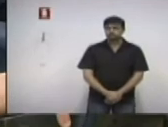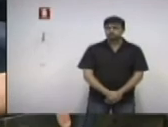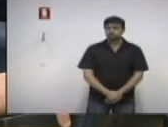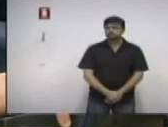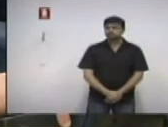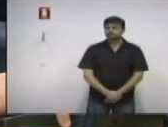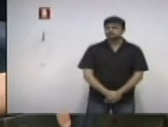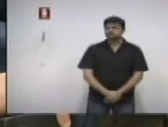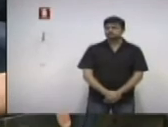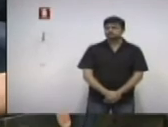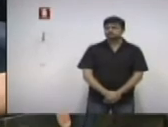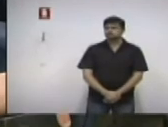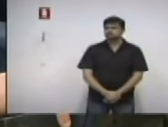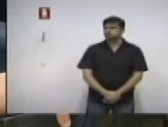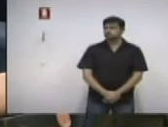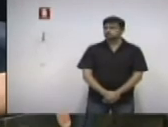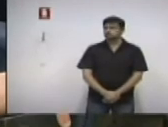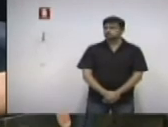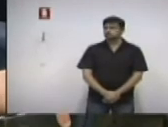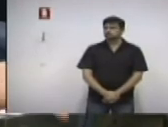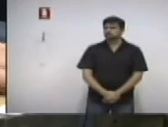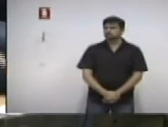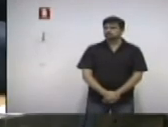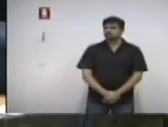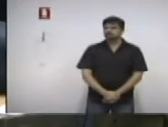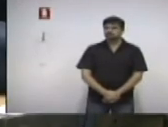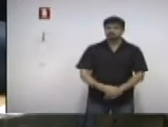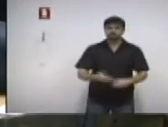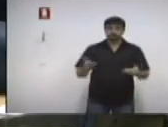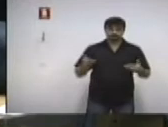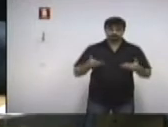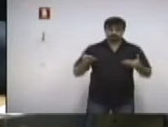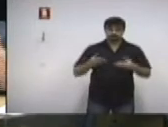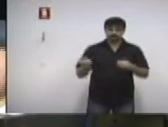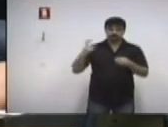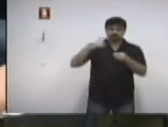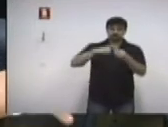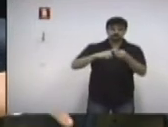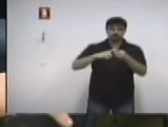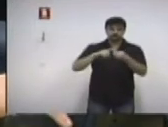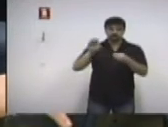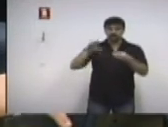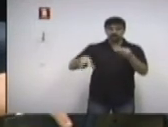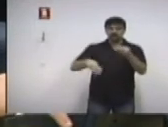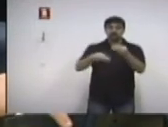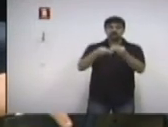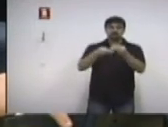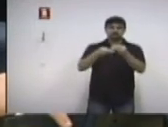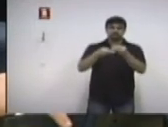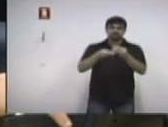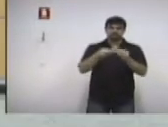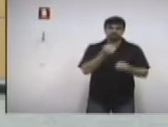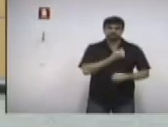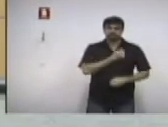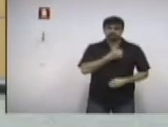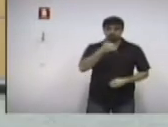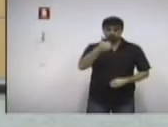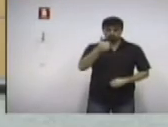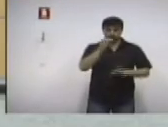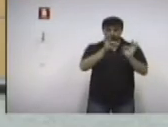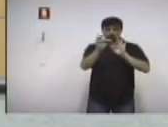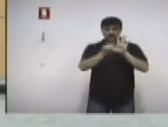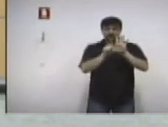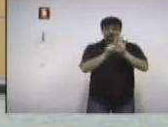E aí Tá bom então o vereador José pouco eu volto a